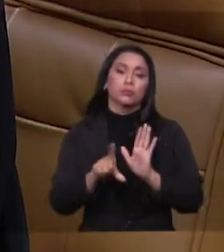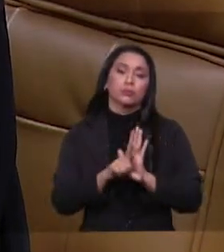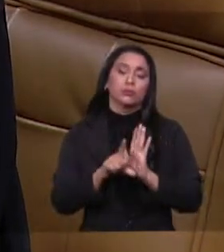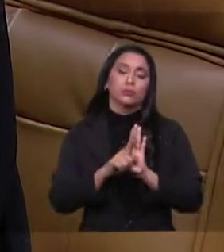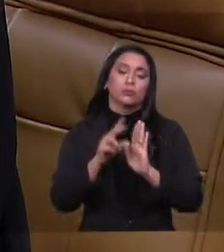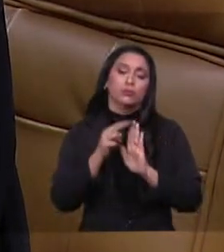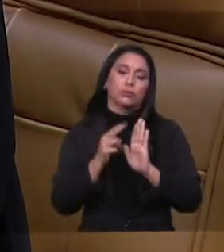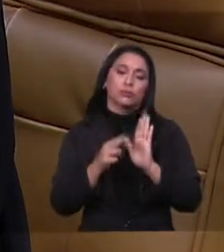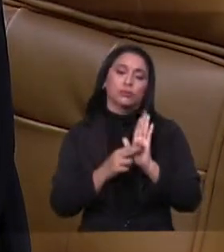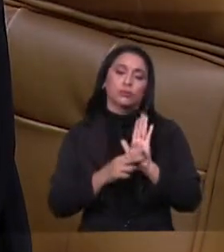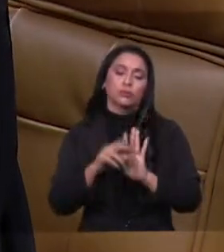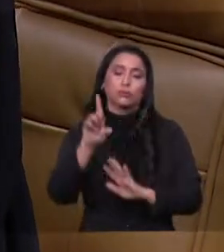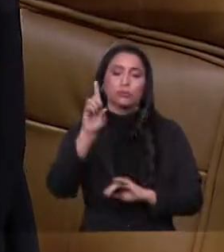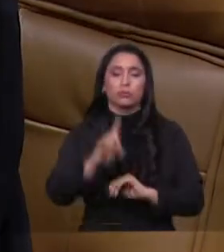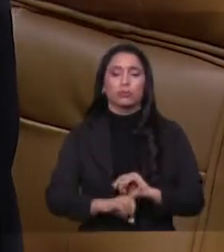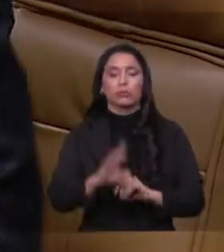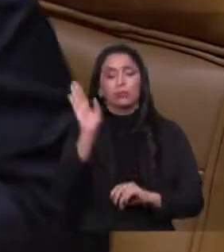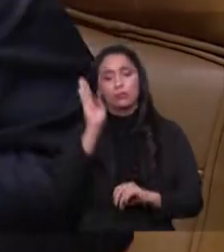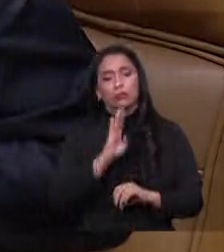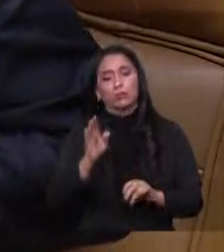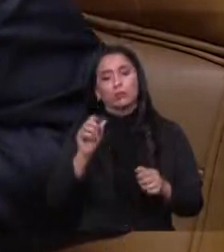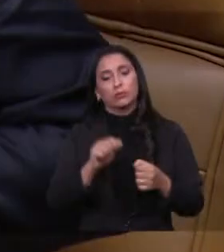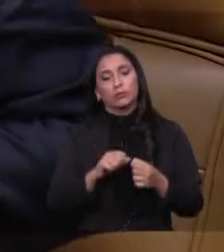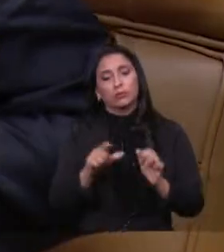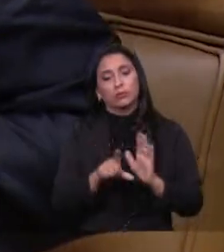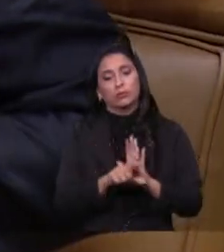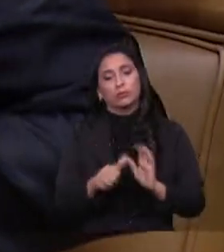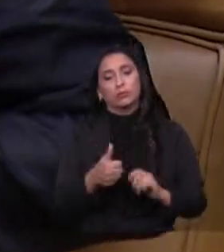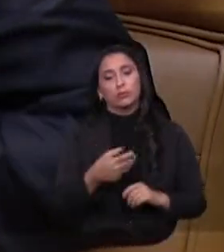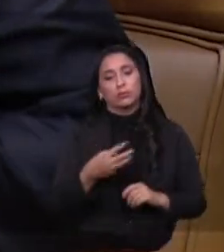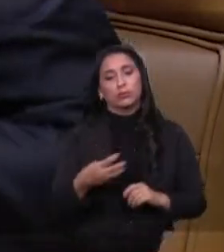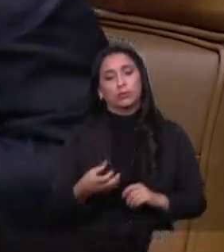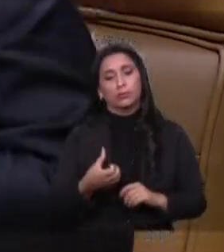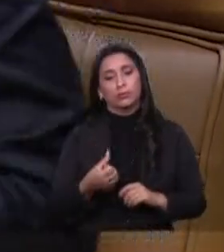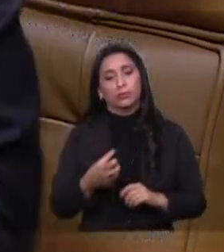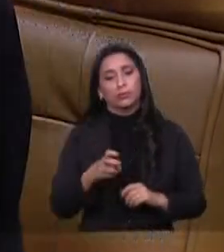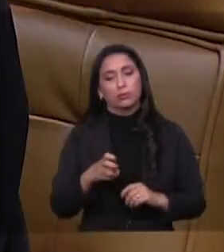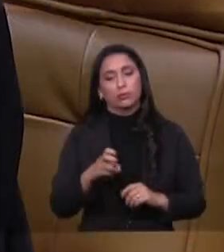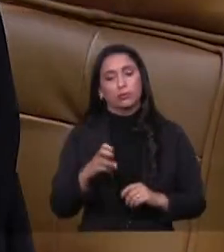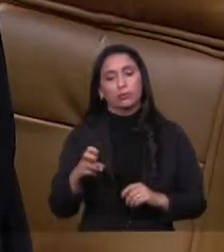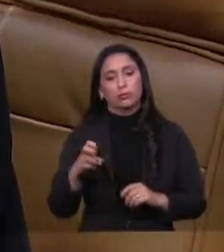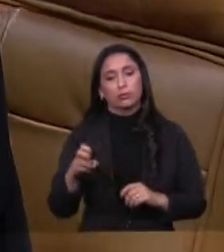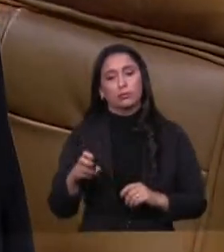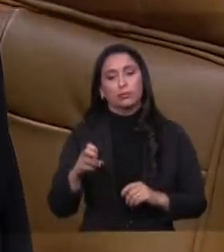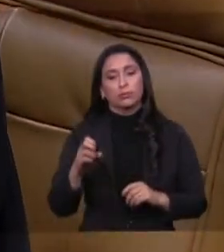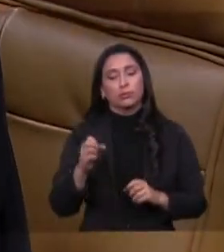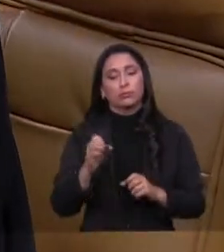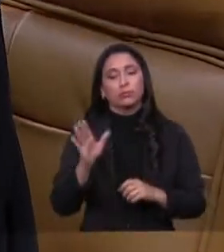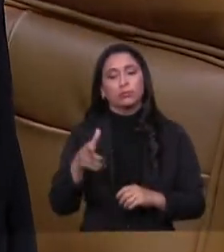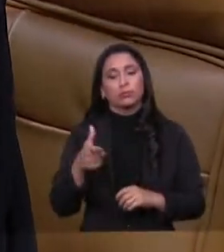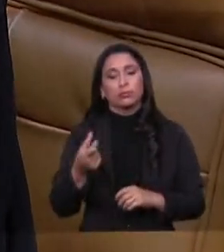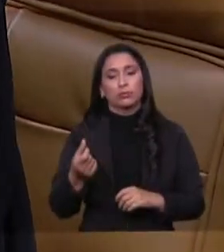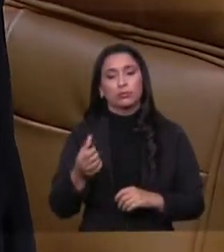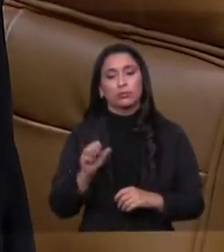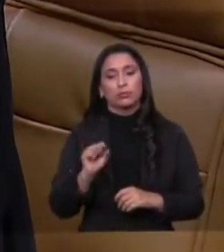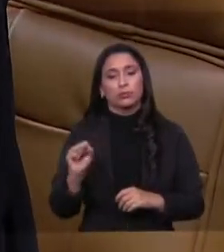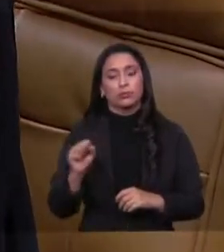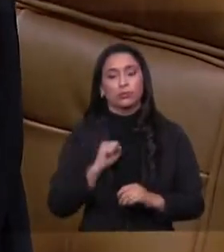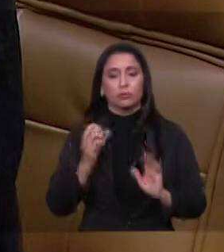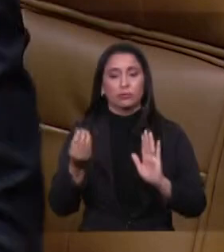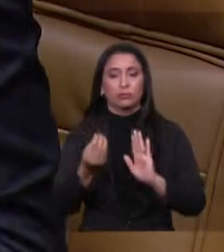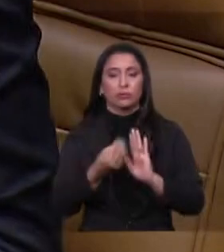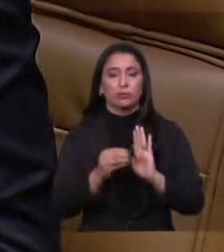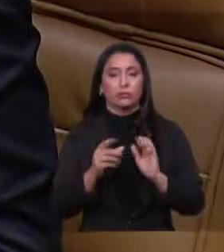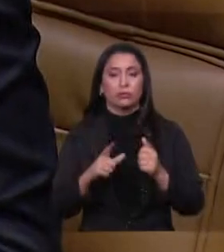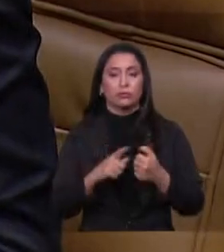às Normas do Direito Brasileiro, concretizada pela Lei 13.655, de 2018, introduziu o artigo